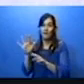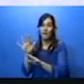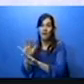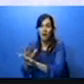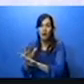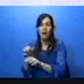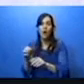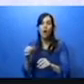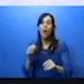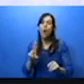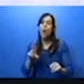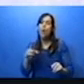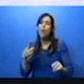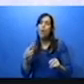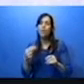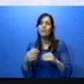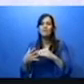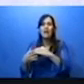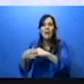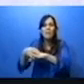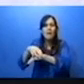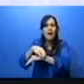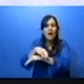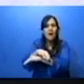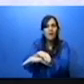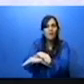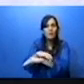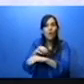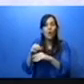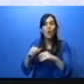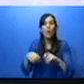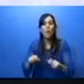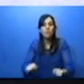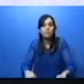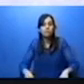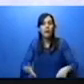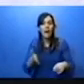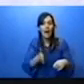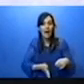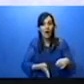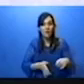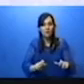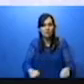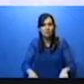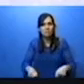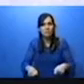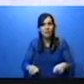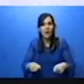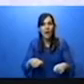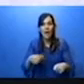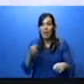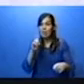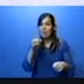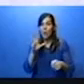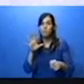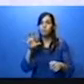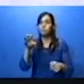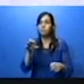um sapato. Ou colocar uma calça e dentro dessa calça tiver essa aranha. Mas ela não pula em direção à